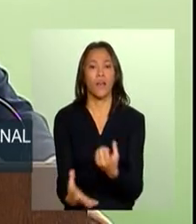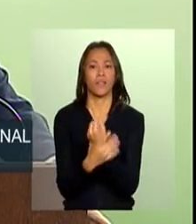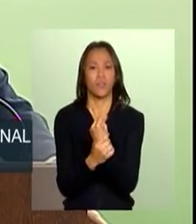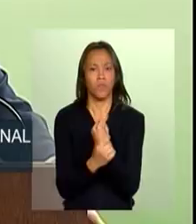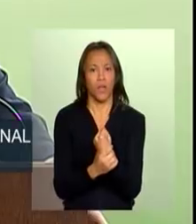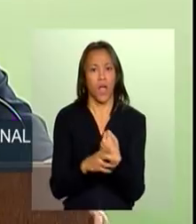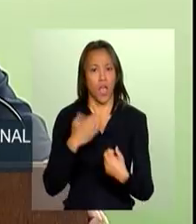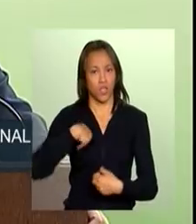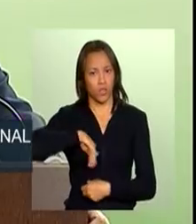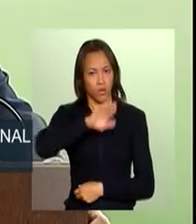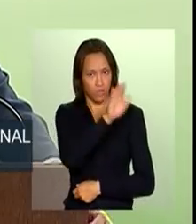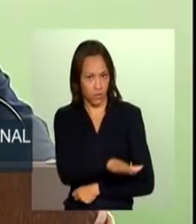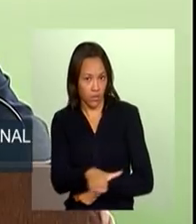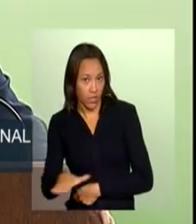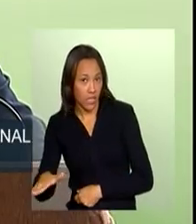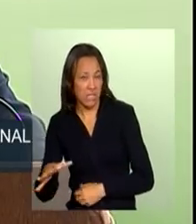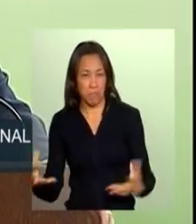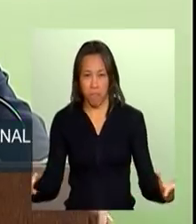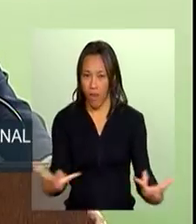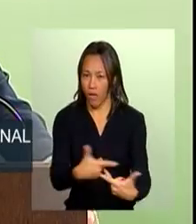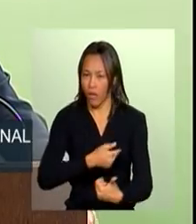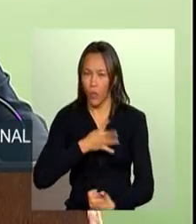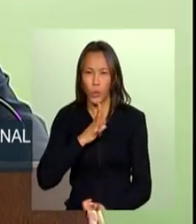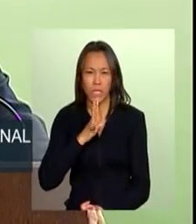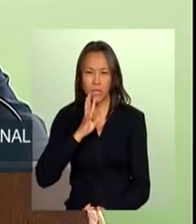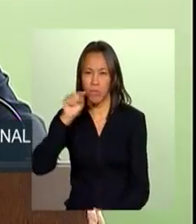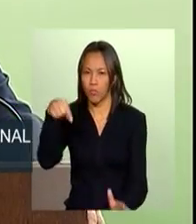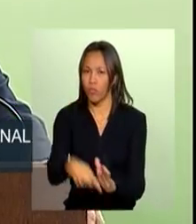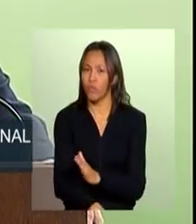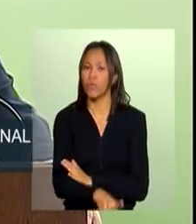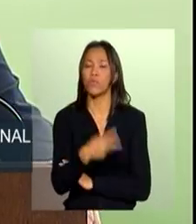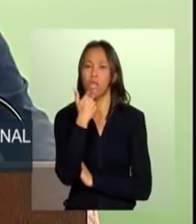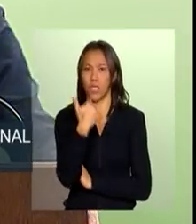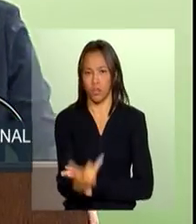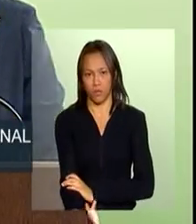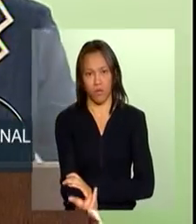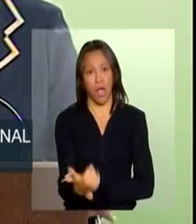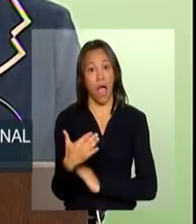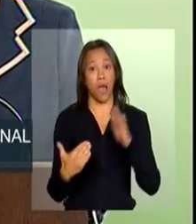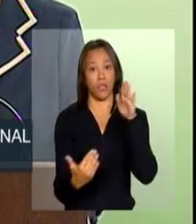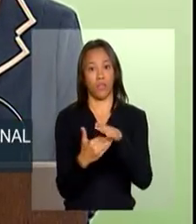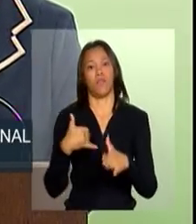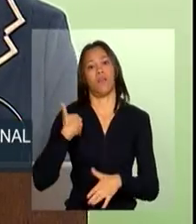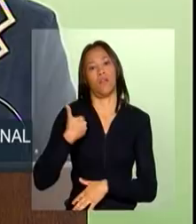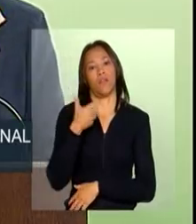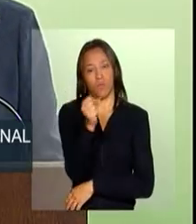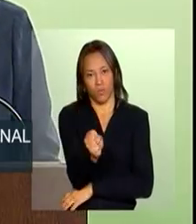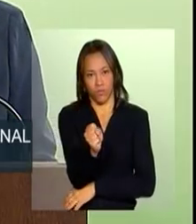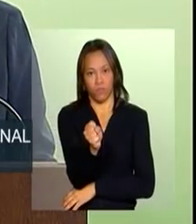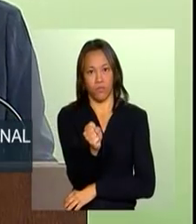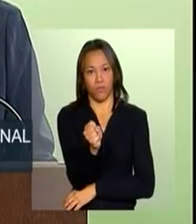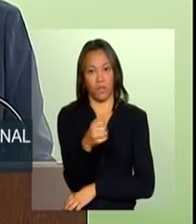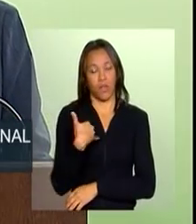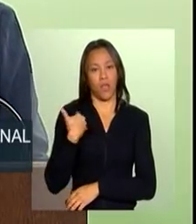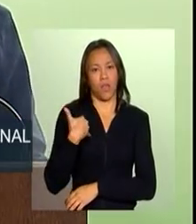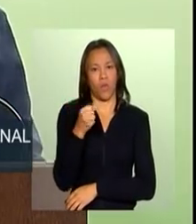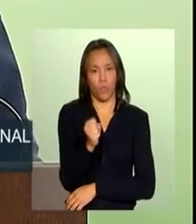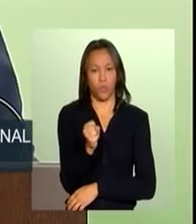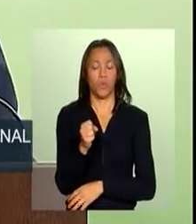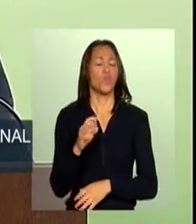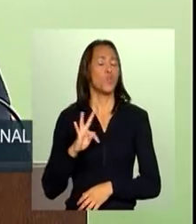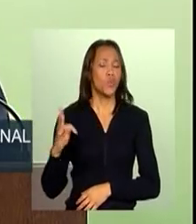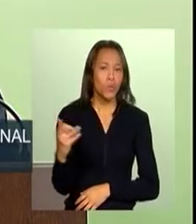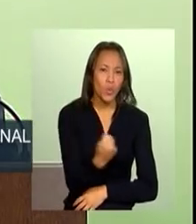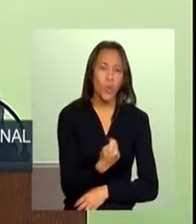às nossas crianças plena alfabetização até os 8 anos. Todos os custos com as